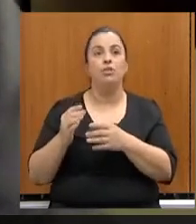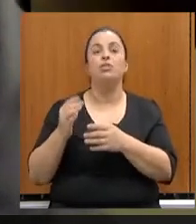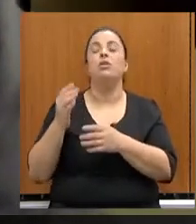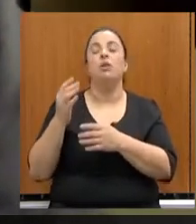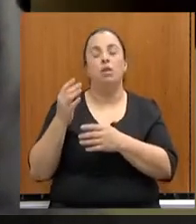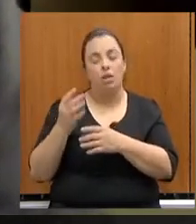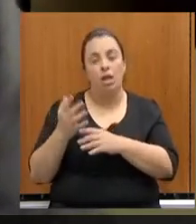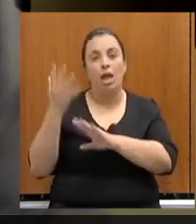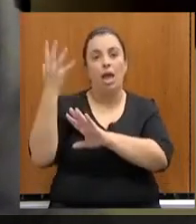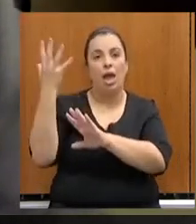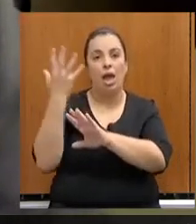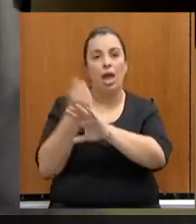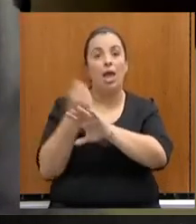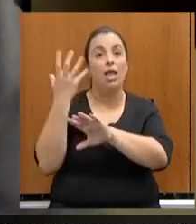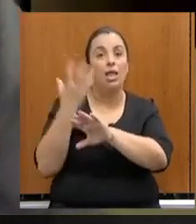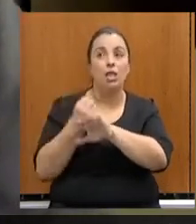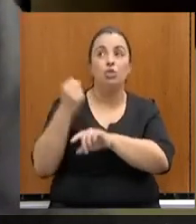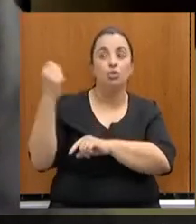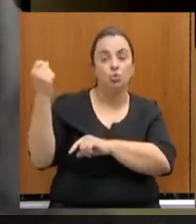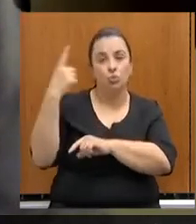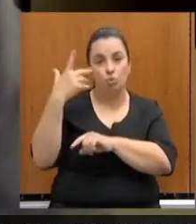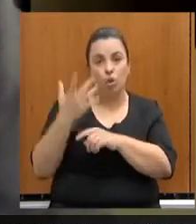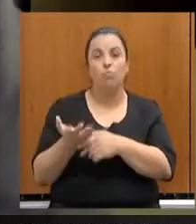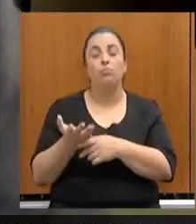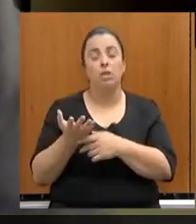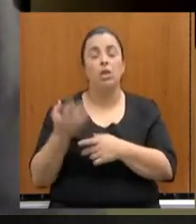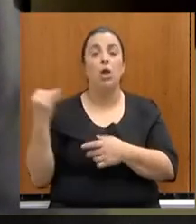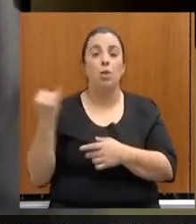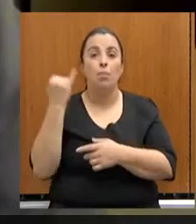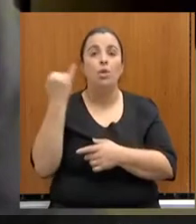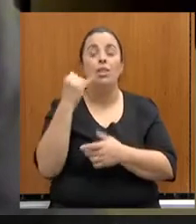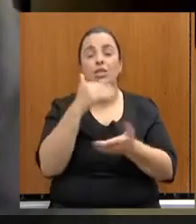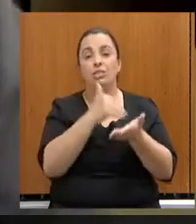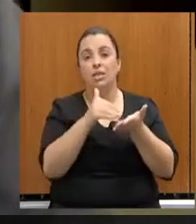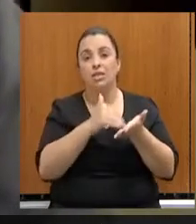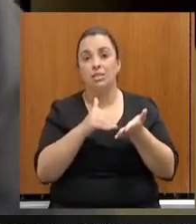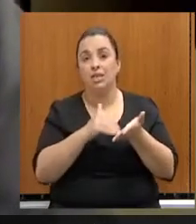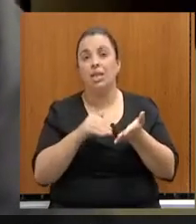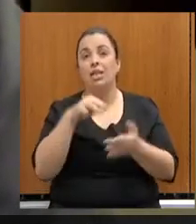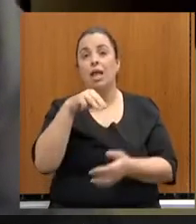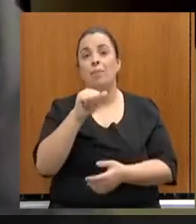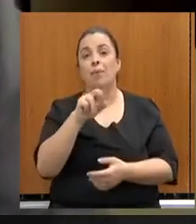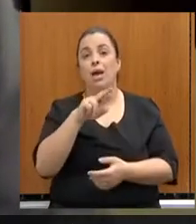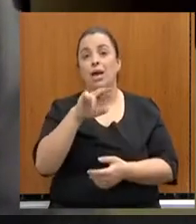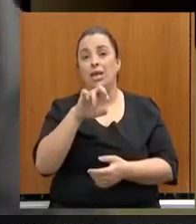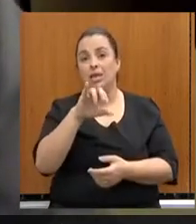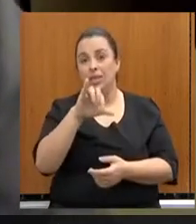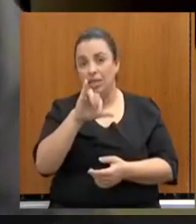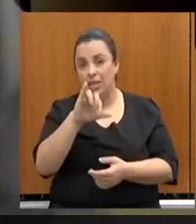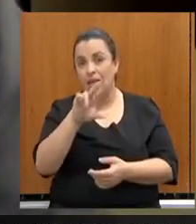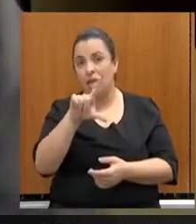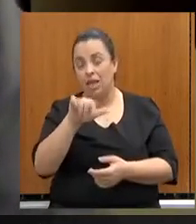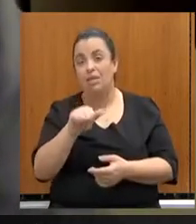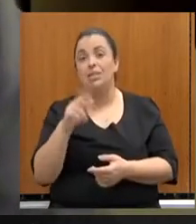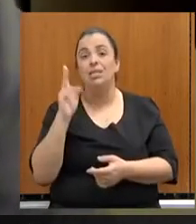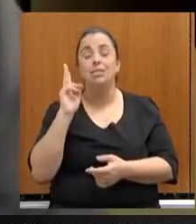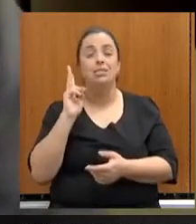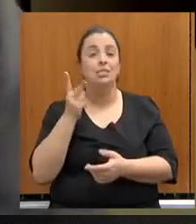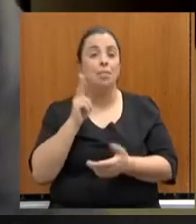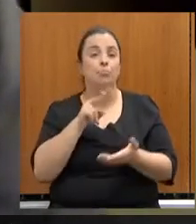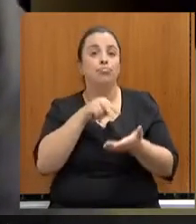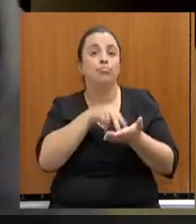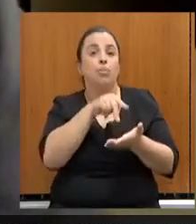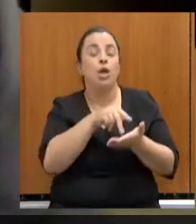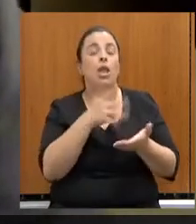quero dizer da importância da secretária Marília porque todas vezes nós devemos dar né em busca